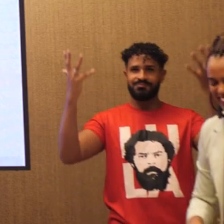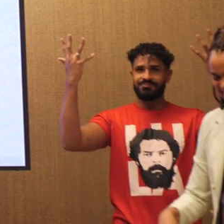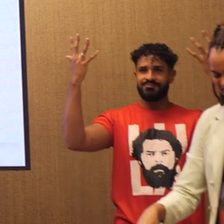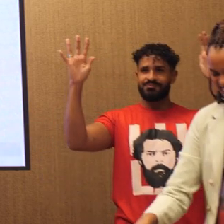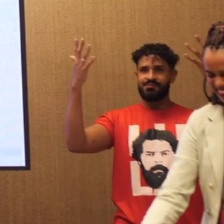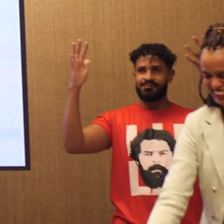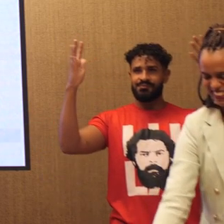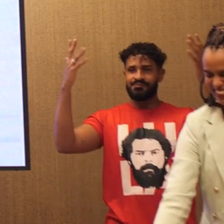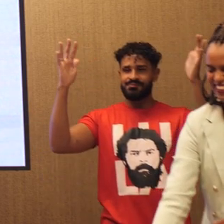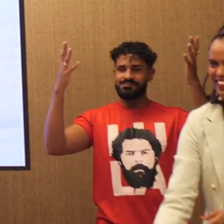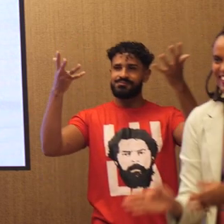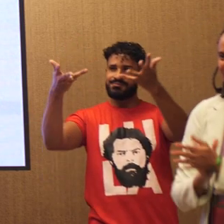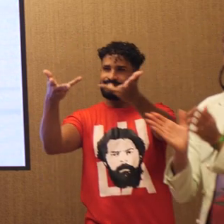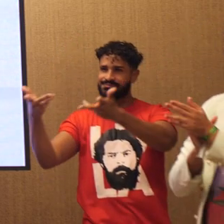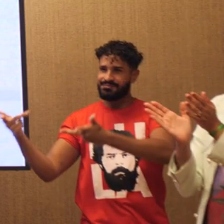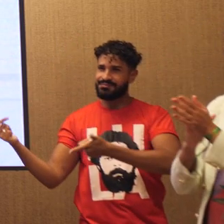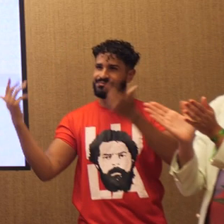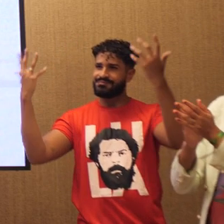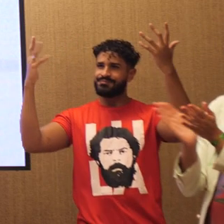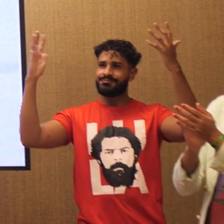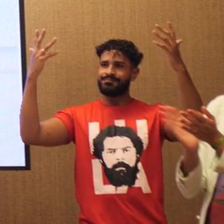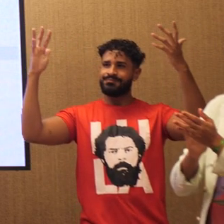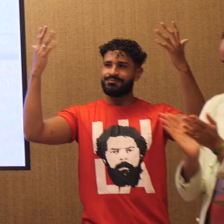Parabéns, aniversariante. Seja bem-vindo.